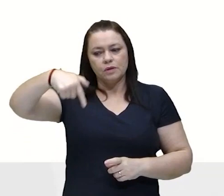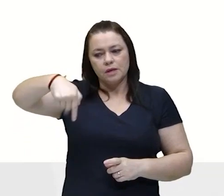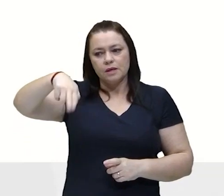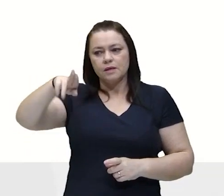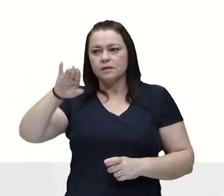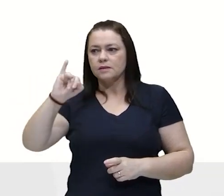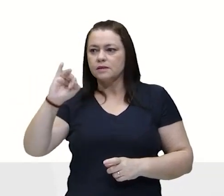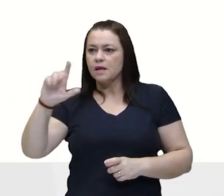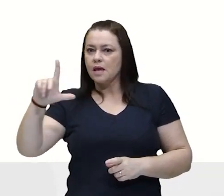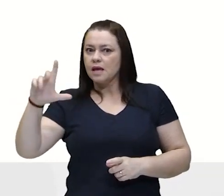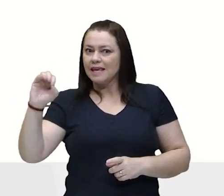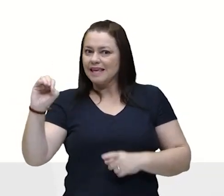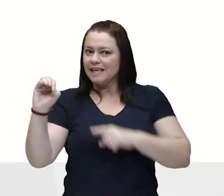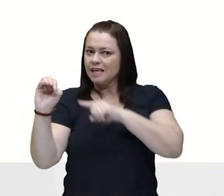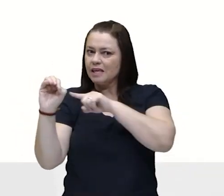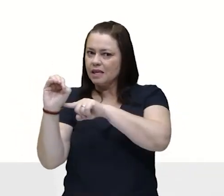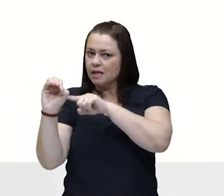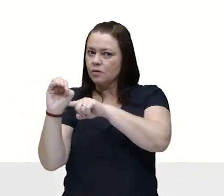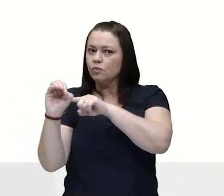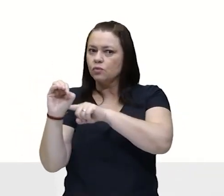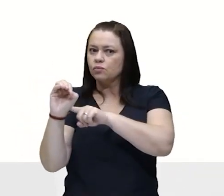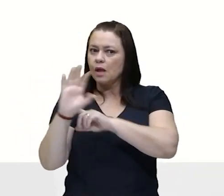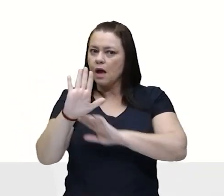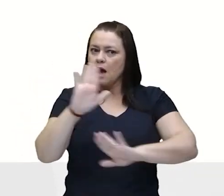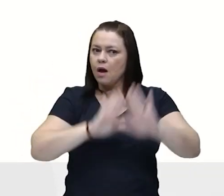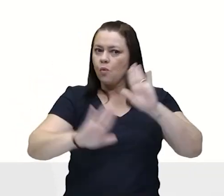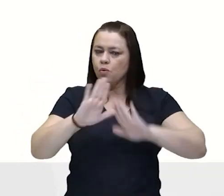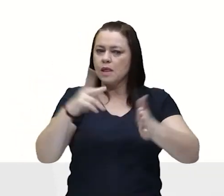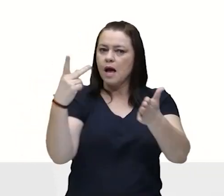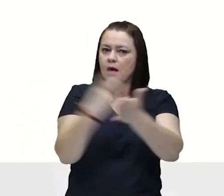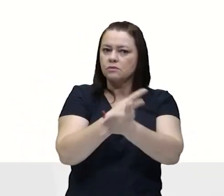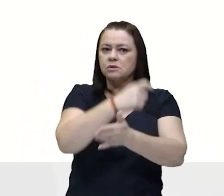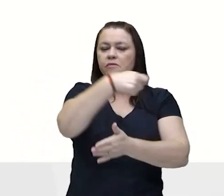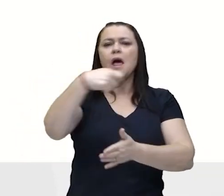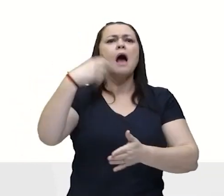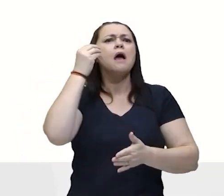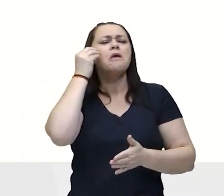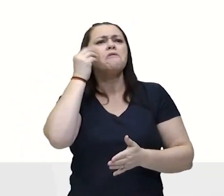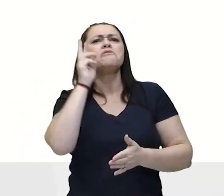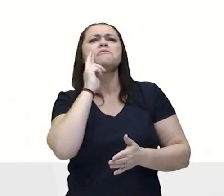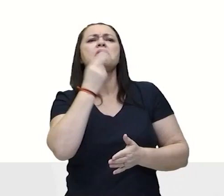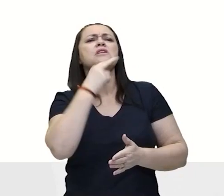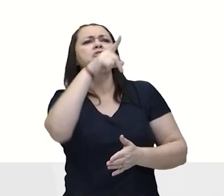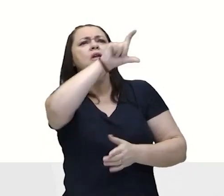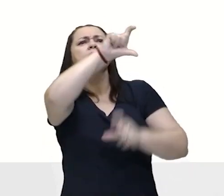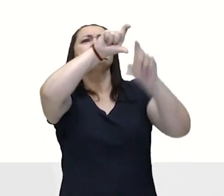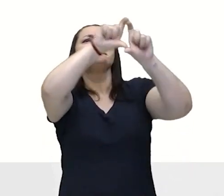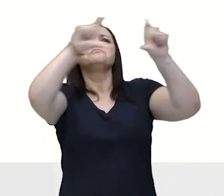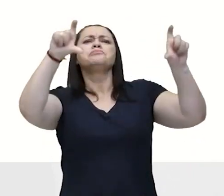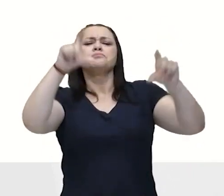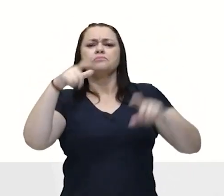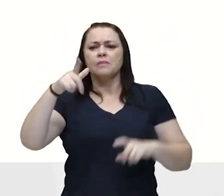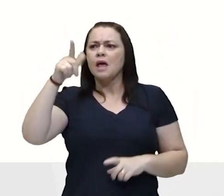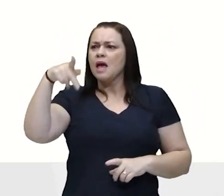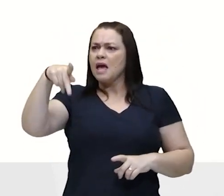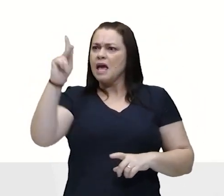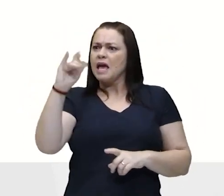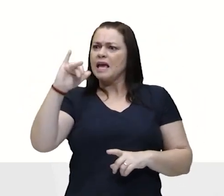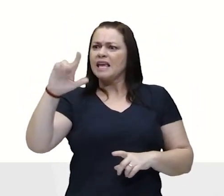escrever matematicamente errado por aí. Ah, professor, mas eu vi no restaurante quilo com K. Está errado,